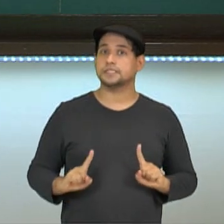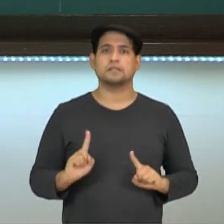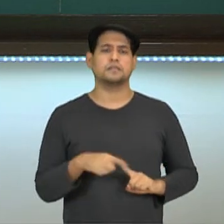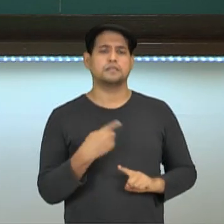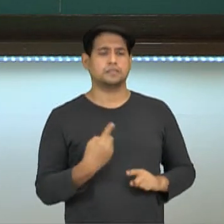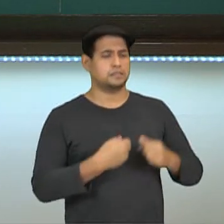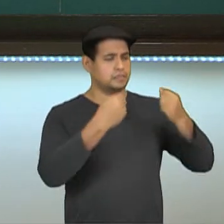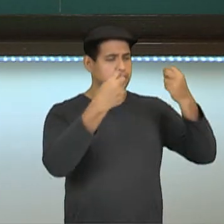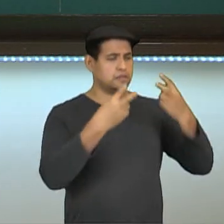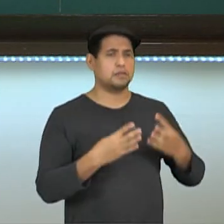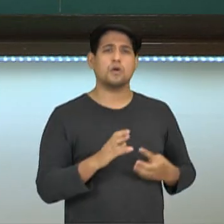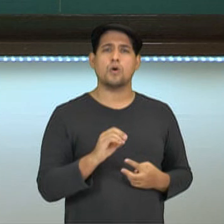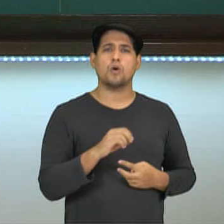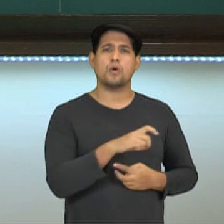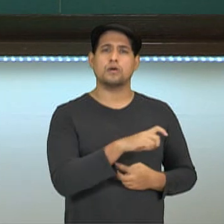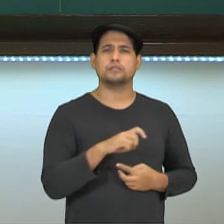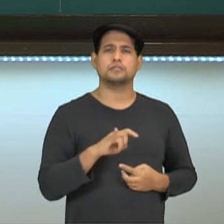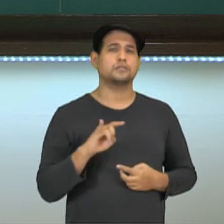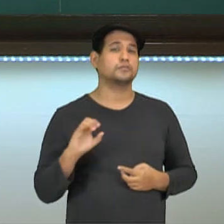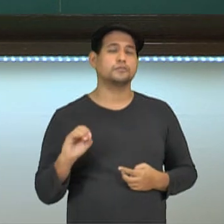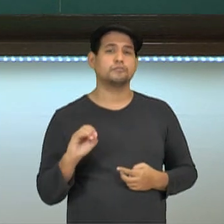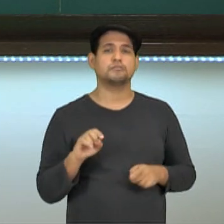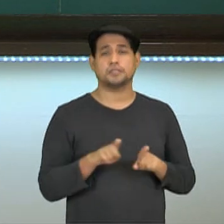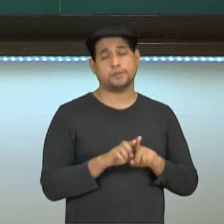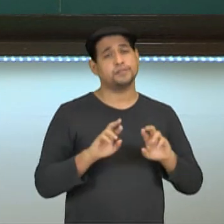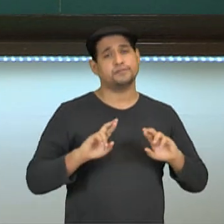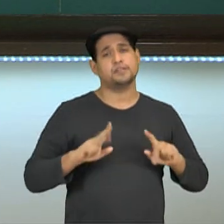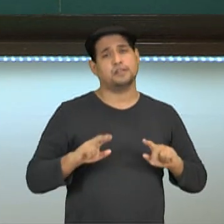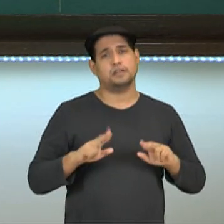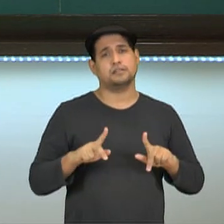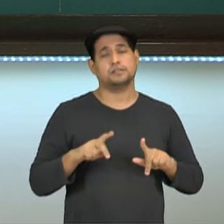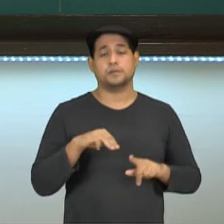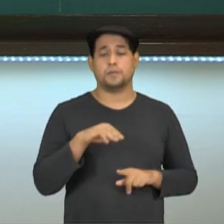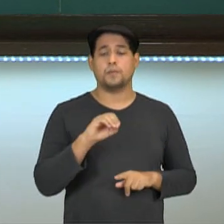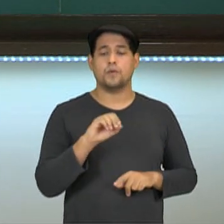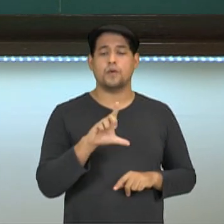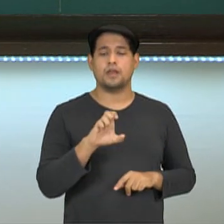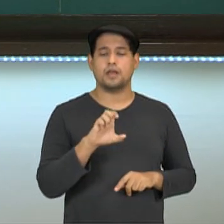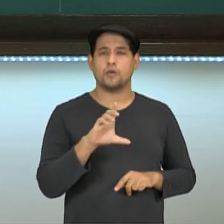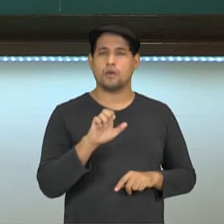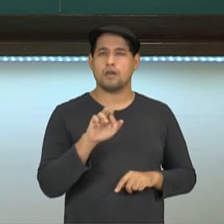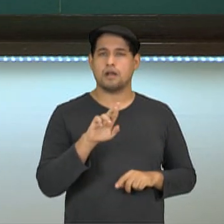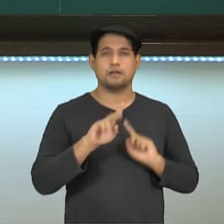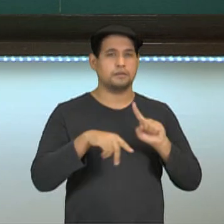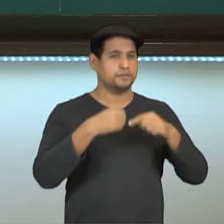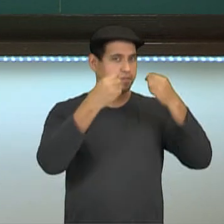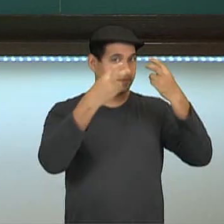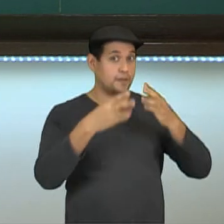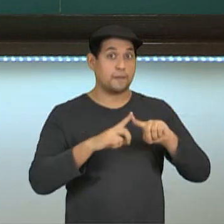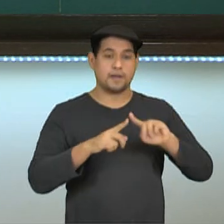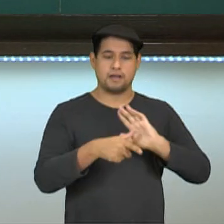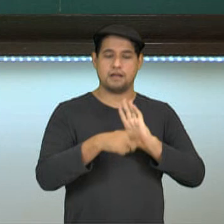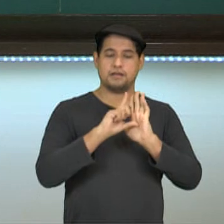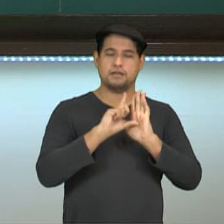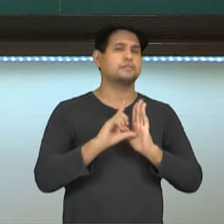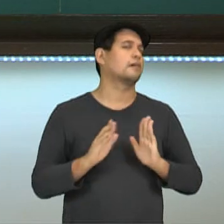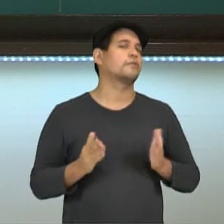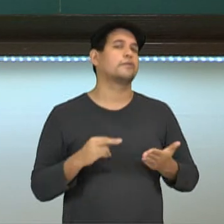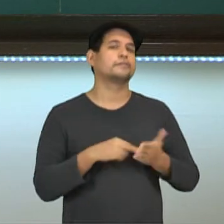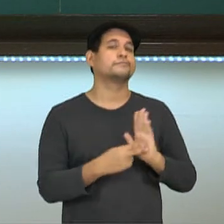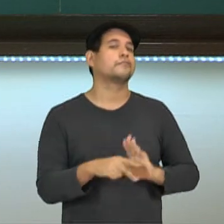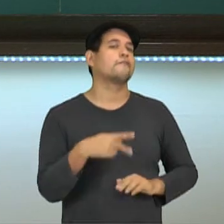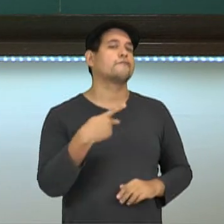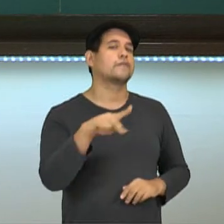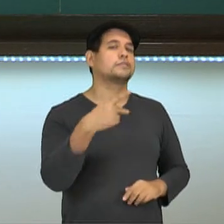estamos falando de óxidos moleculares, é um pouquinho diferente e a gente já vai chegar lá. Antes, agora é o